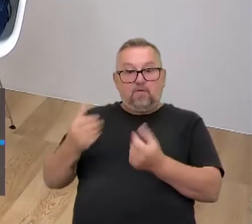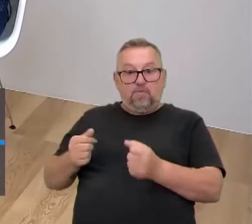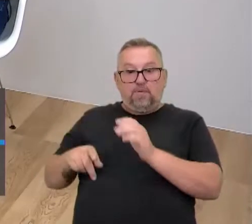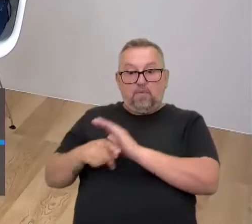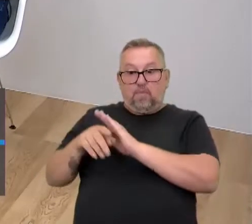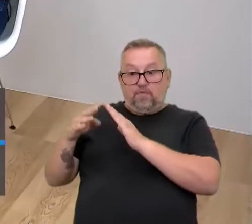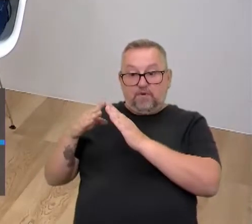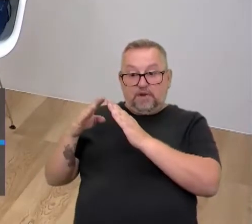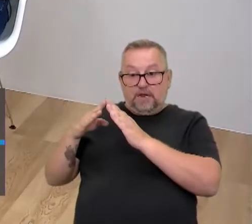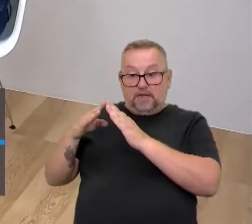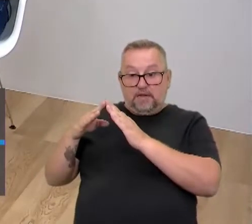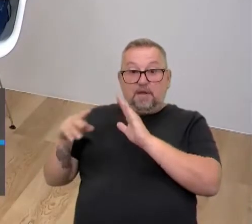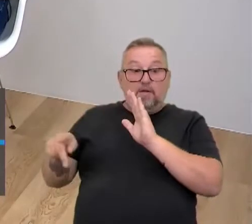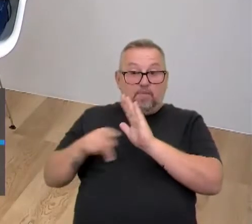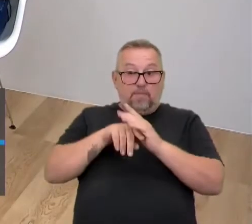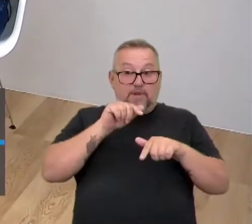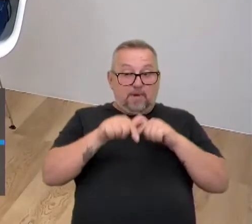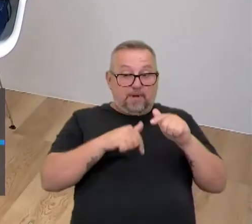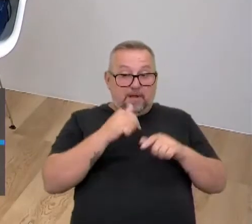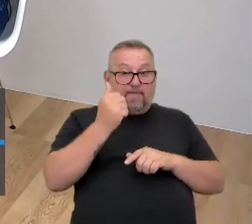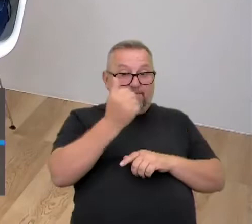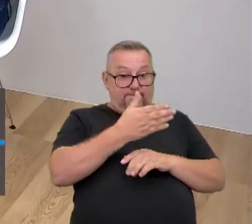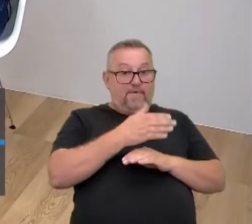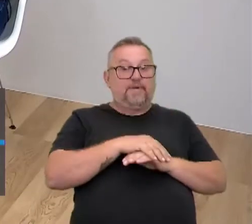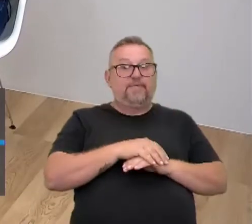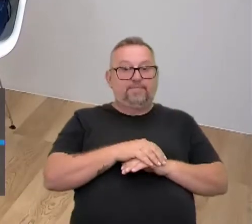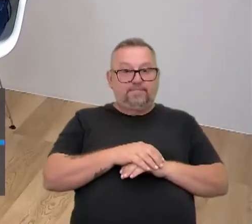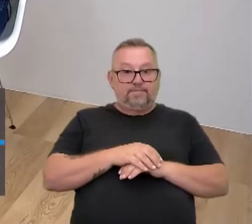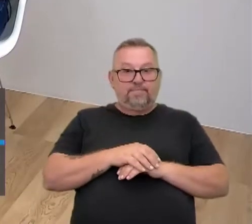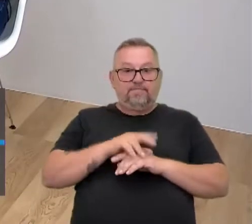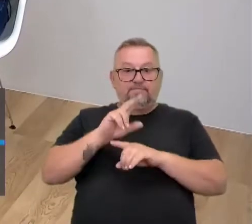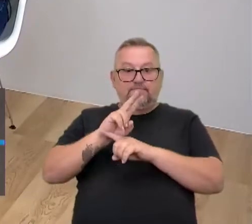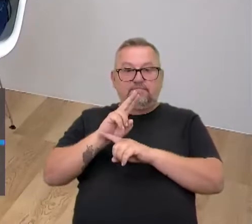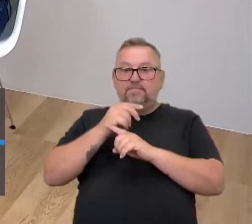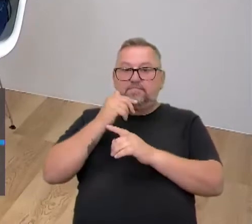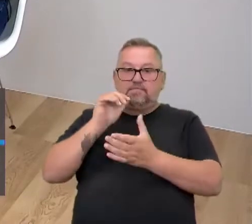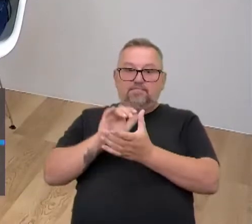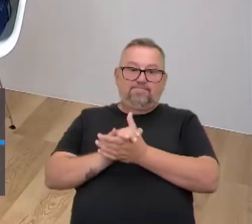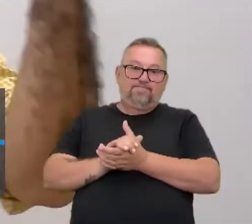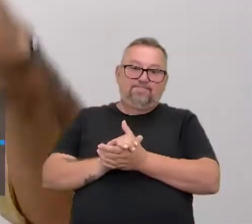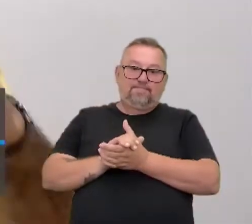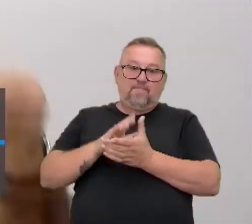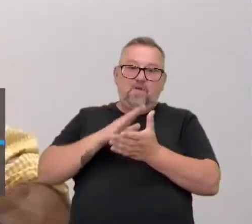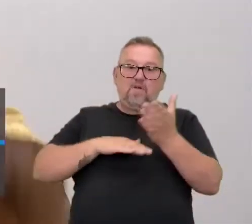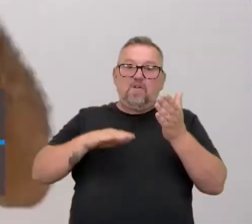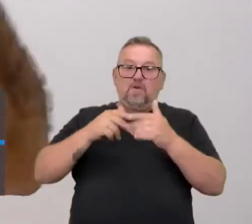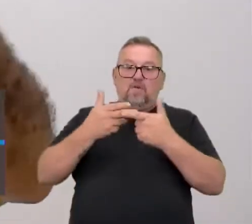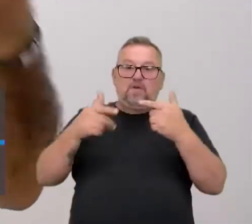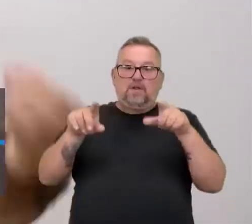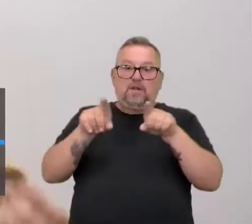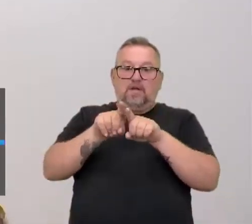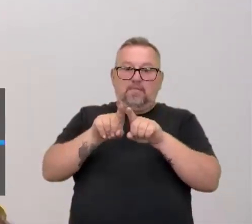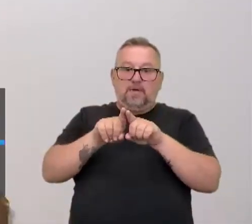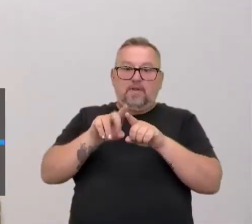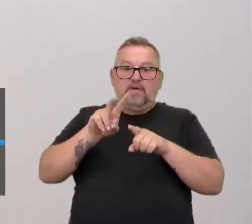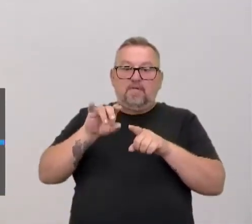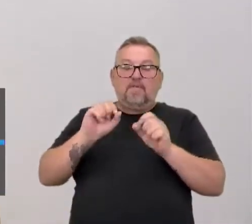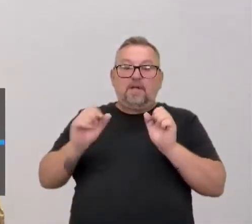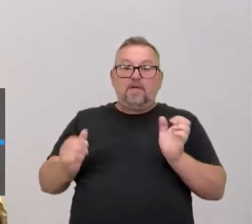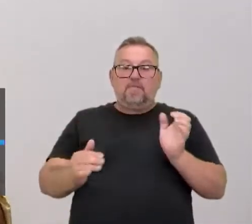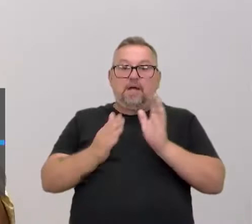as questões domésticas e ainda trabalhar na fábrica e ainda cuidar do marido. E é claro que tudo isso também vai